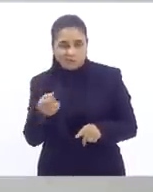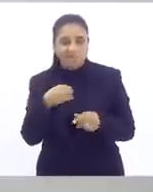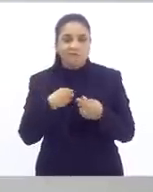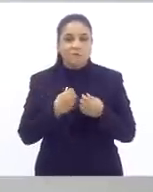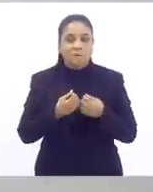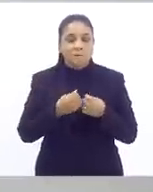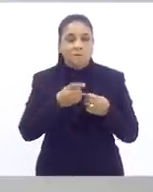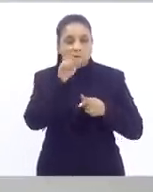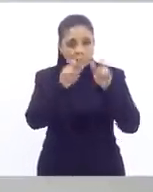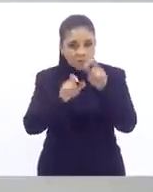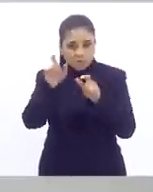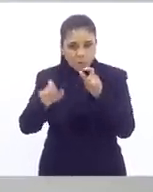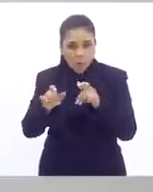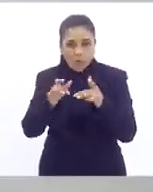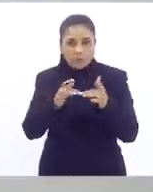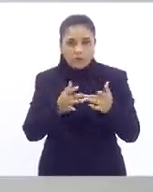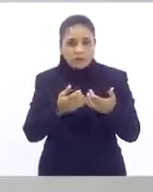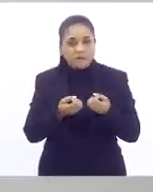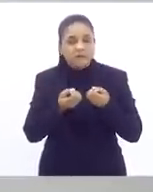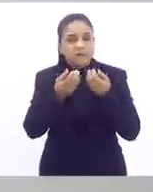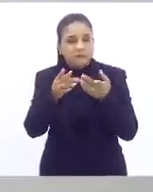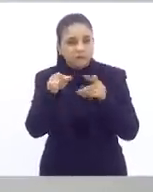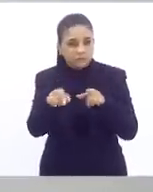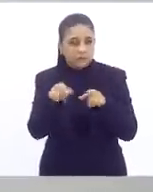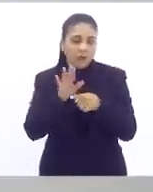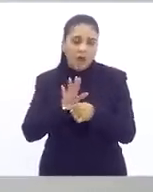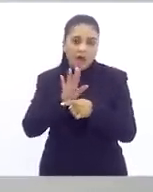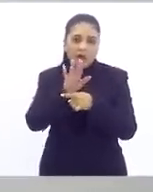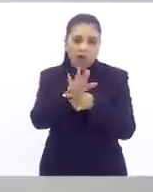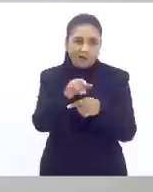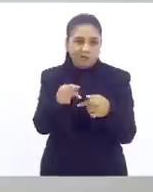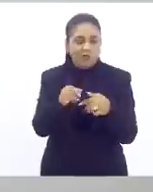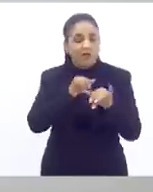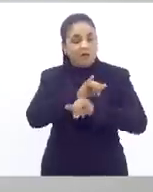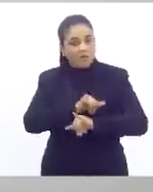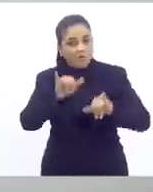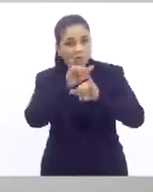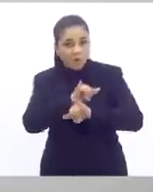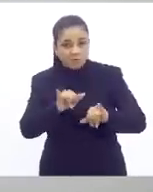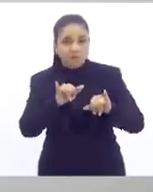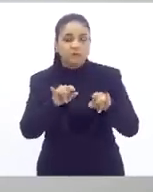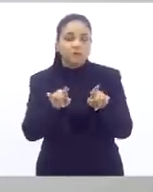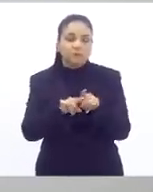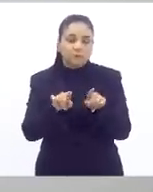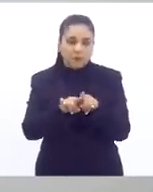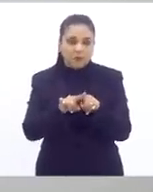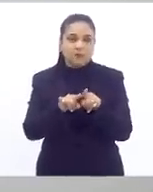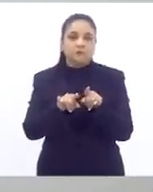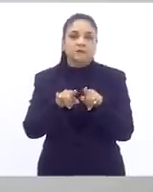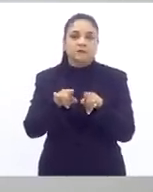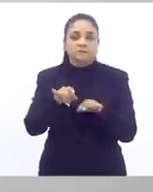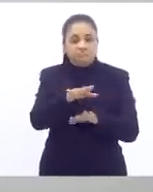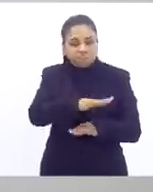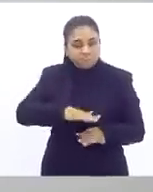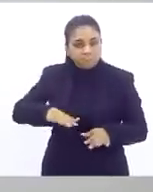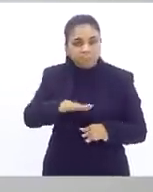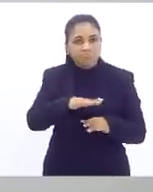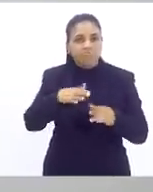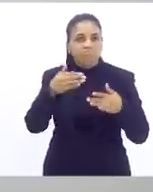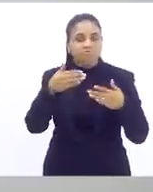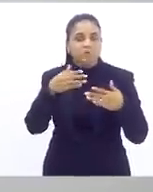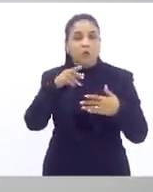não houvemos sucesso no ajuste da informação e nós colocamos à disposição um espaço no rio previdência